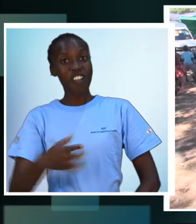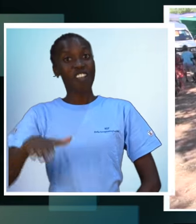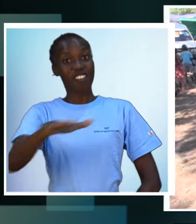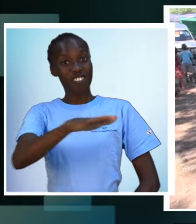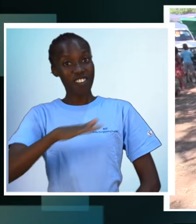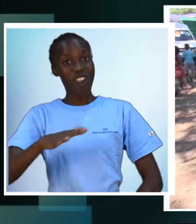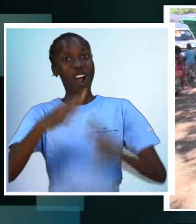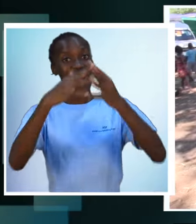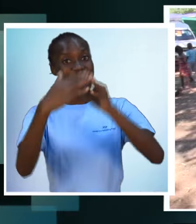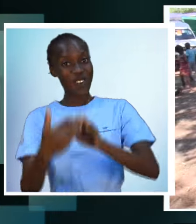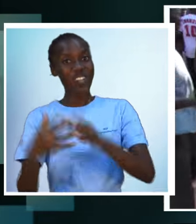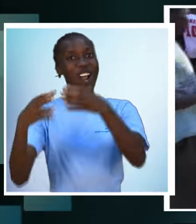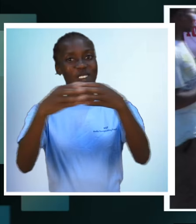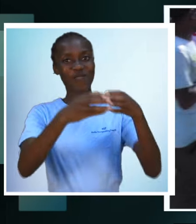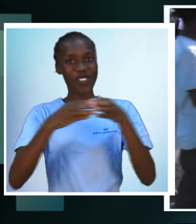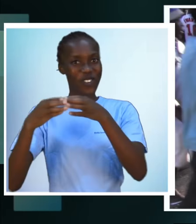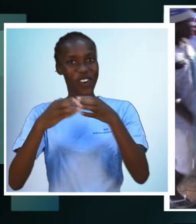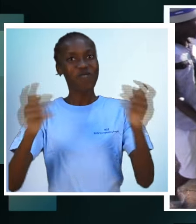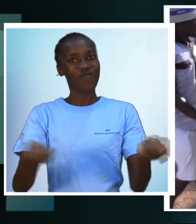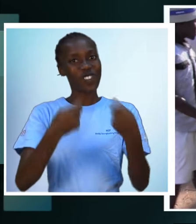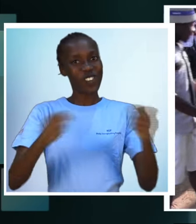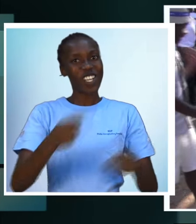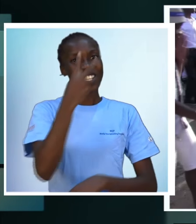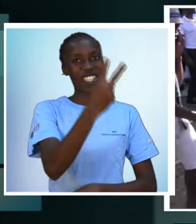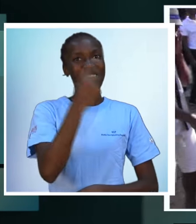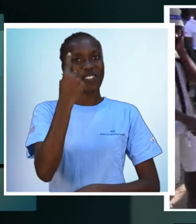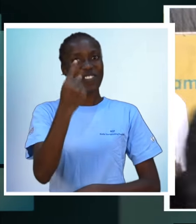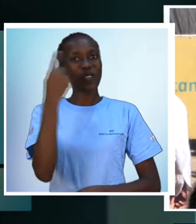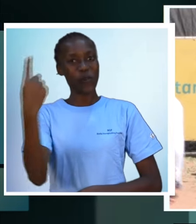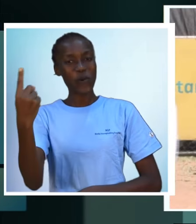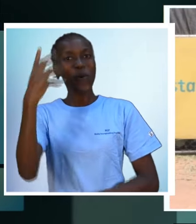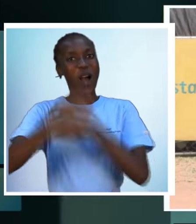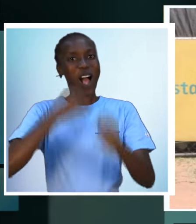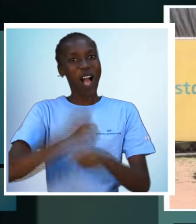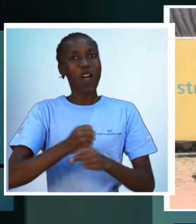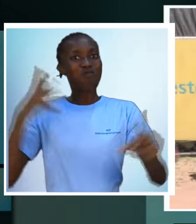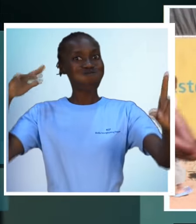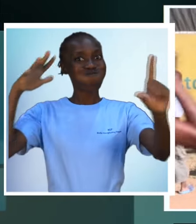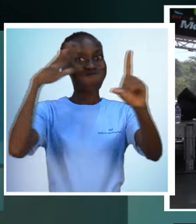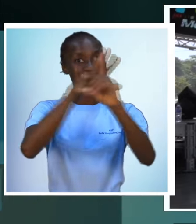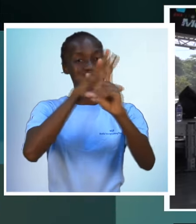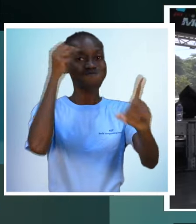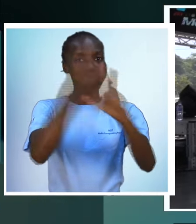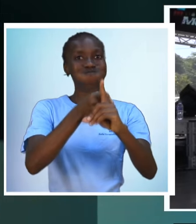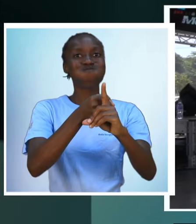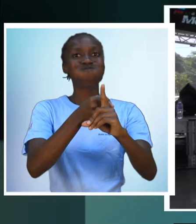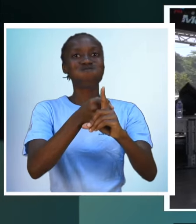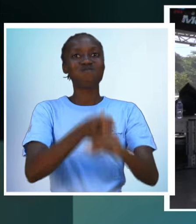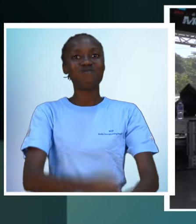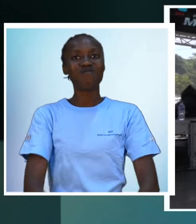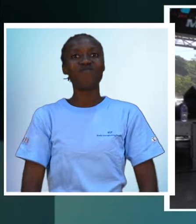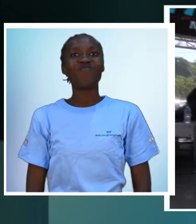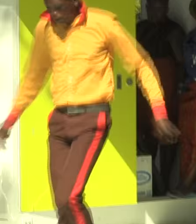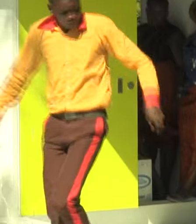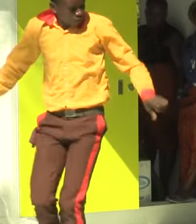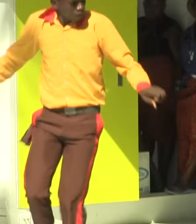Foi neste ambiente que a comunidade de Maracuene comemorou os 121 anos de Batalha do Guazamtine.